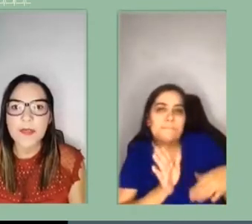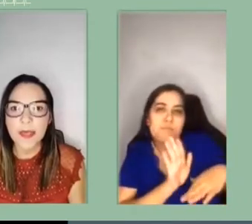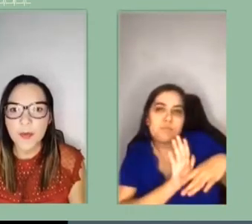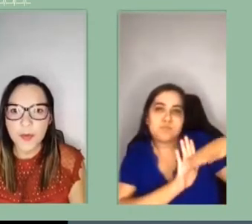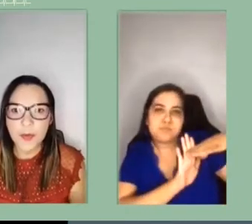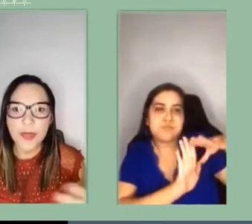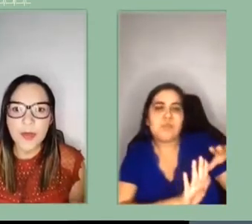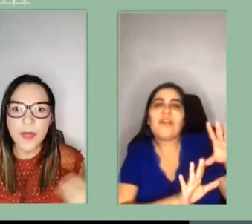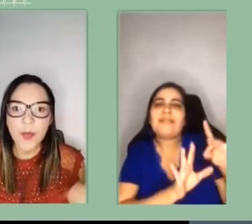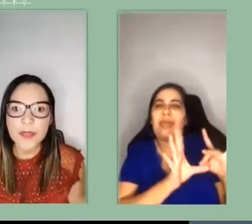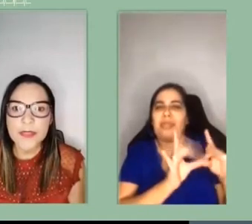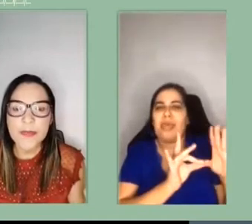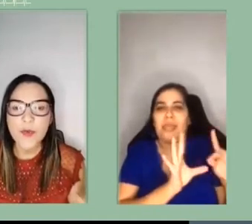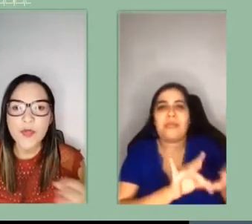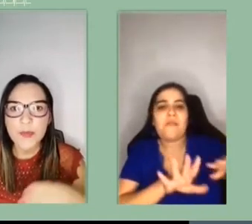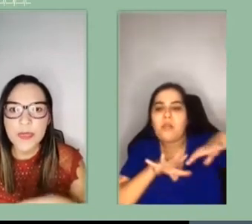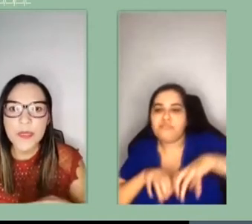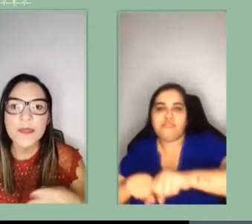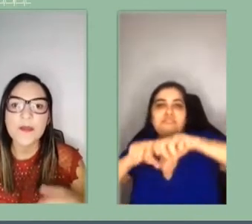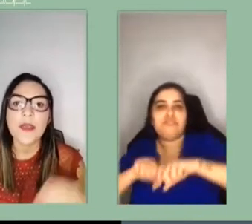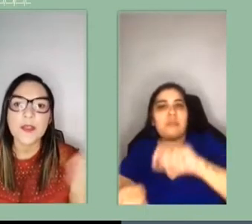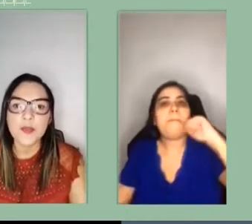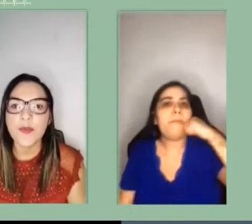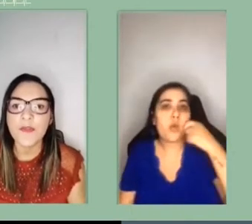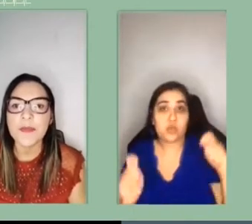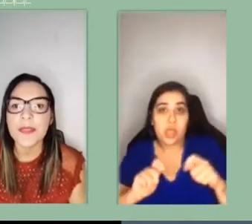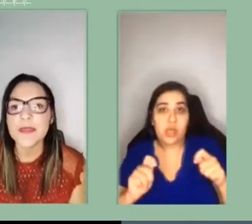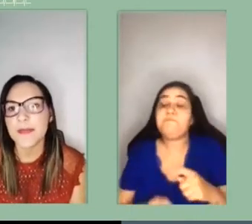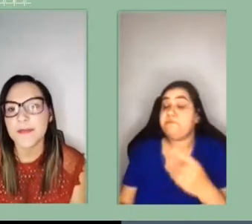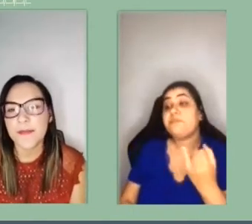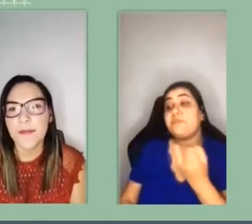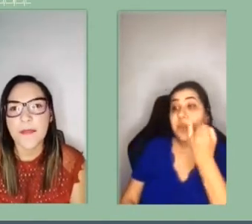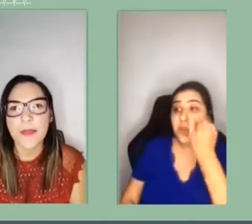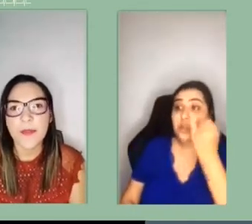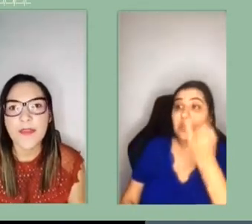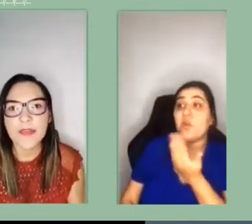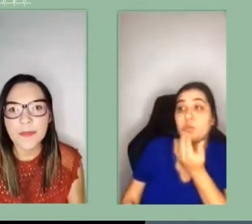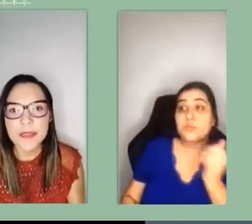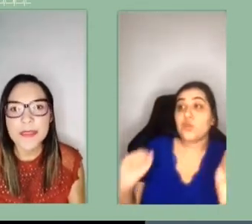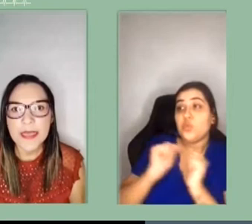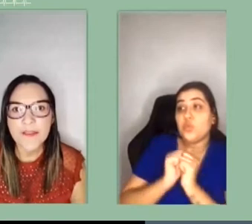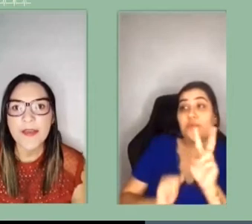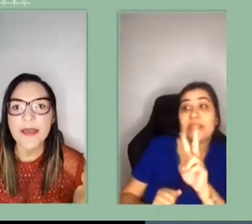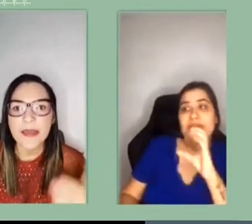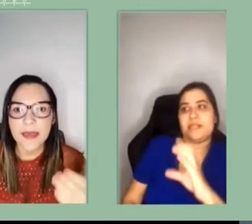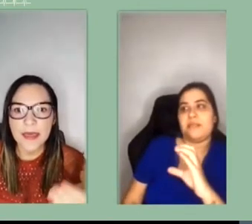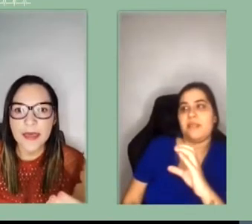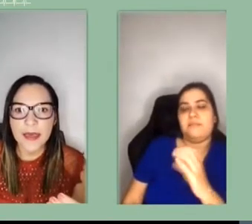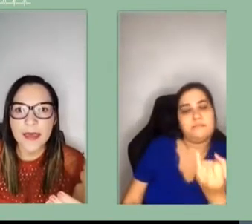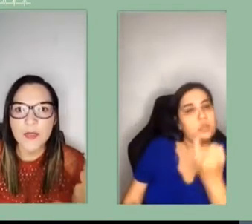Fica solta. Agora é importante sempre consumir junto com vitamina C. Porque a vitamina C é que